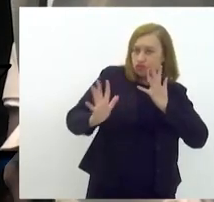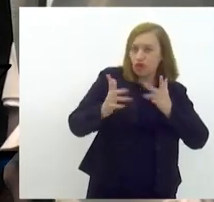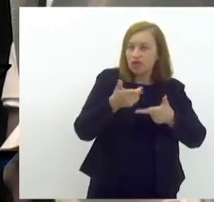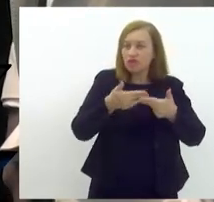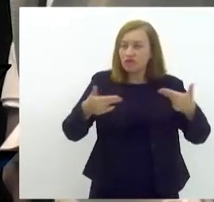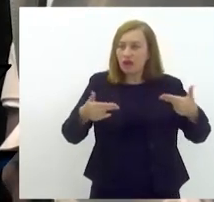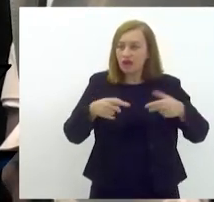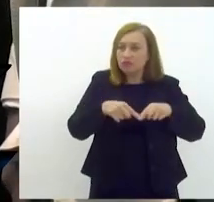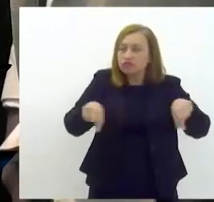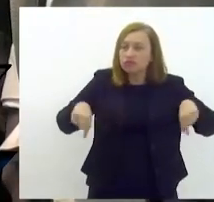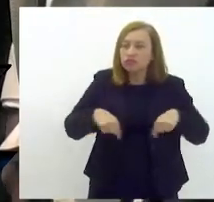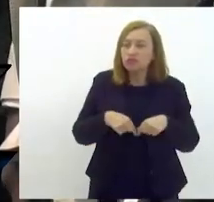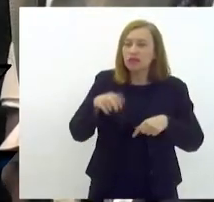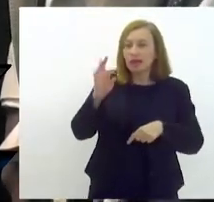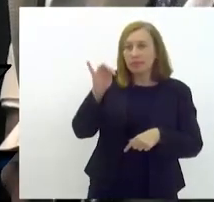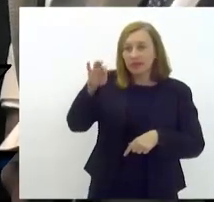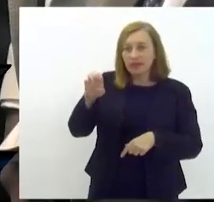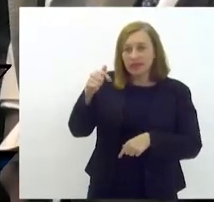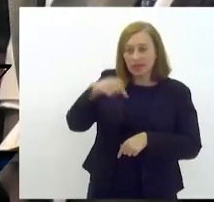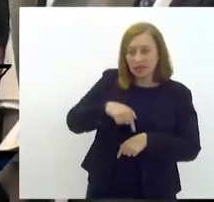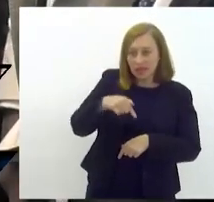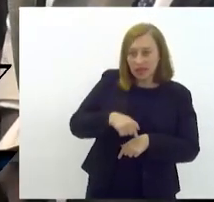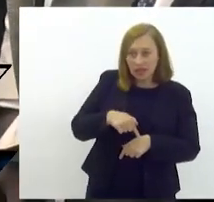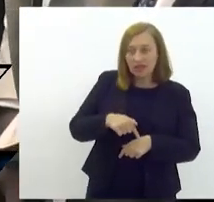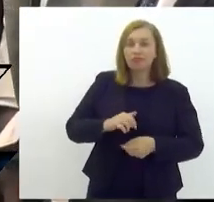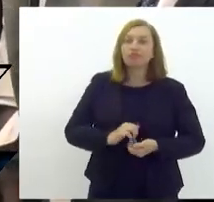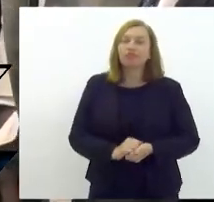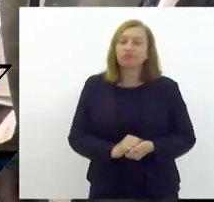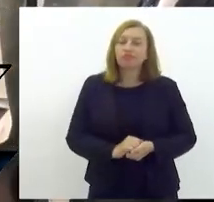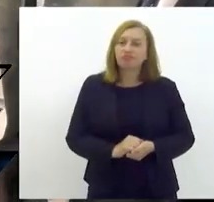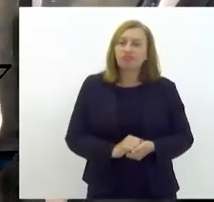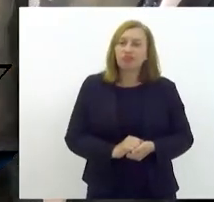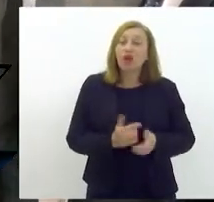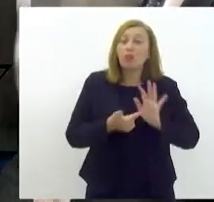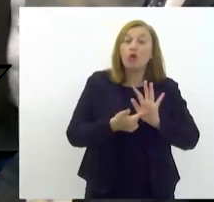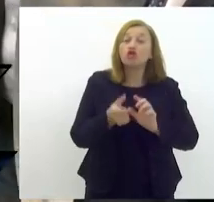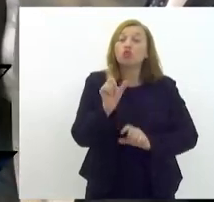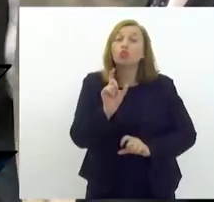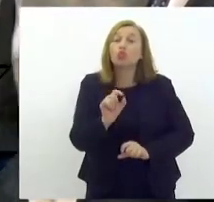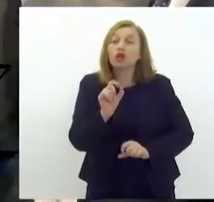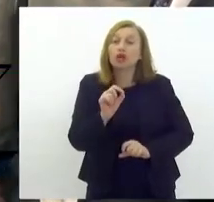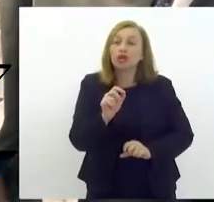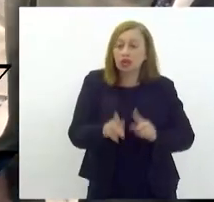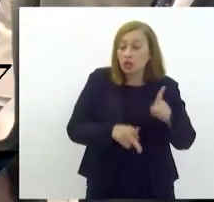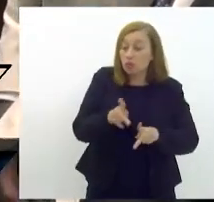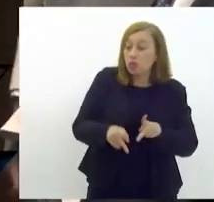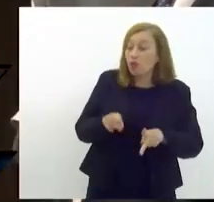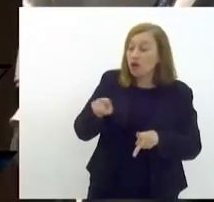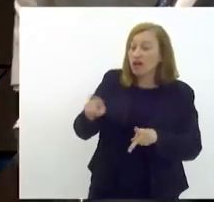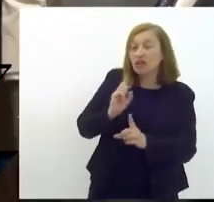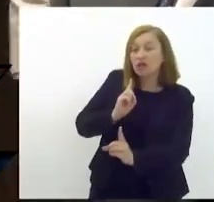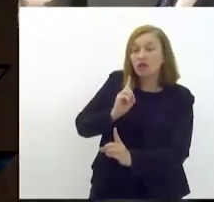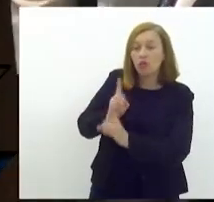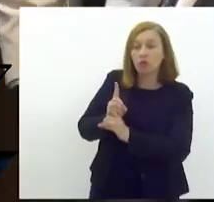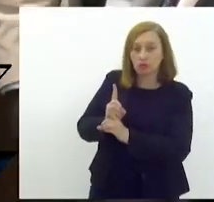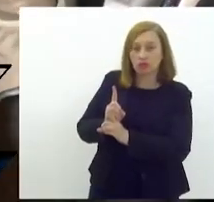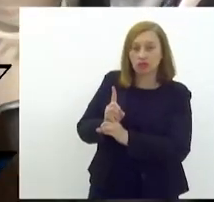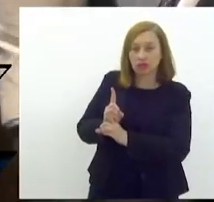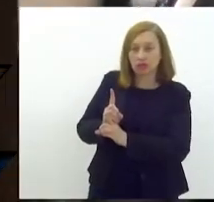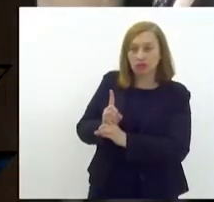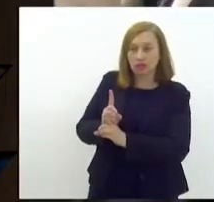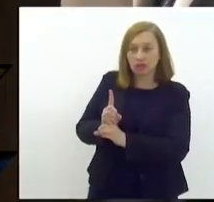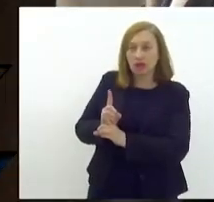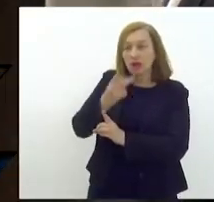aqui sinal do Rosenberg por exemplo sinal de que a população ali encontra Guarida